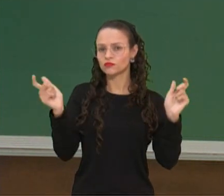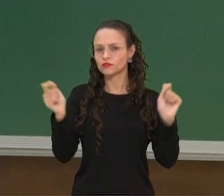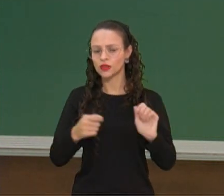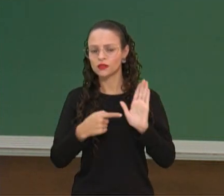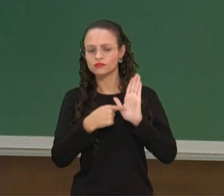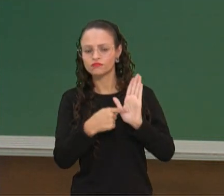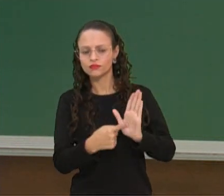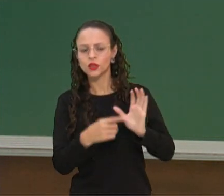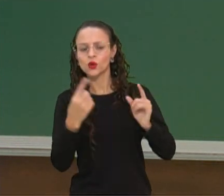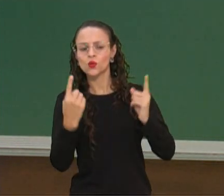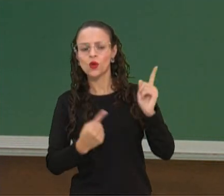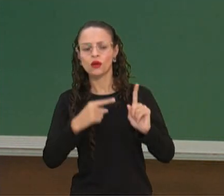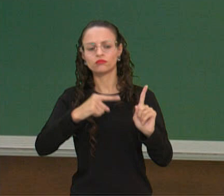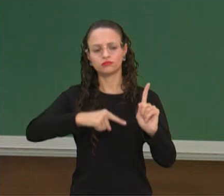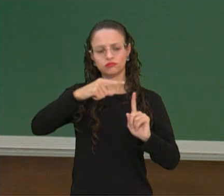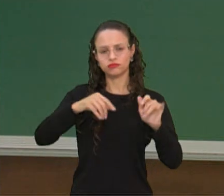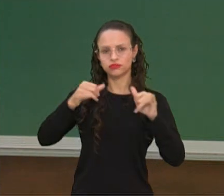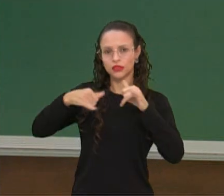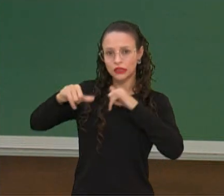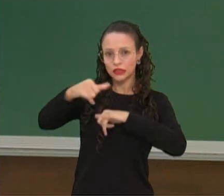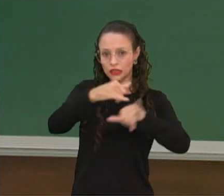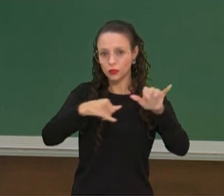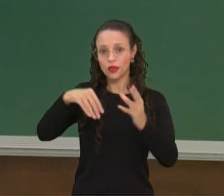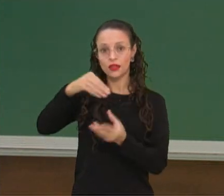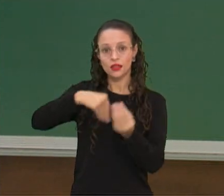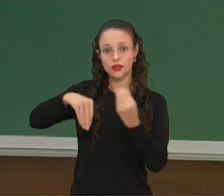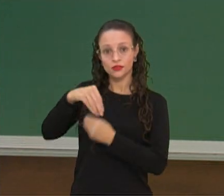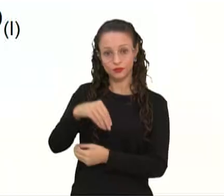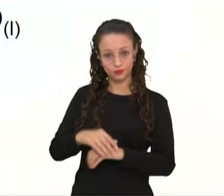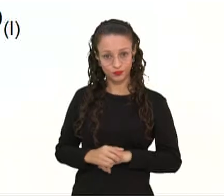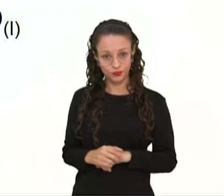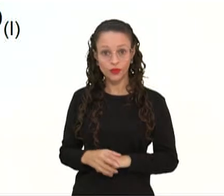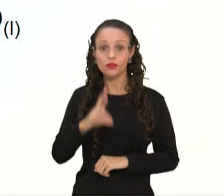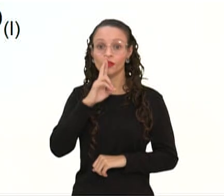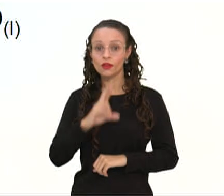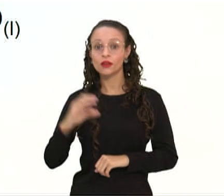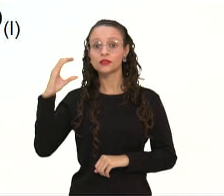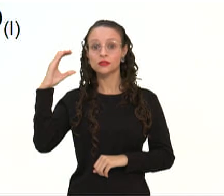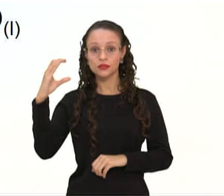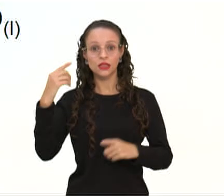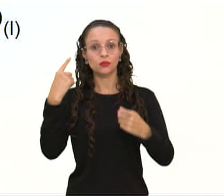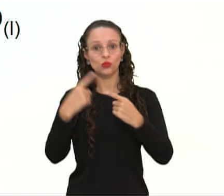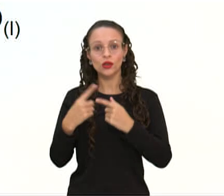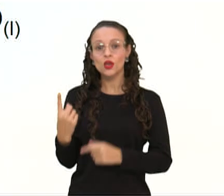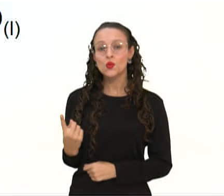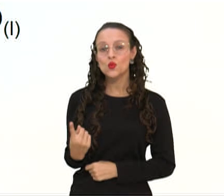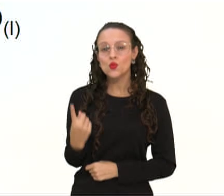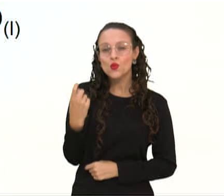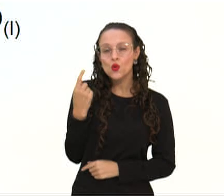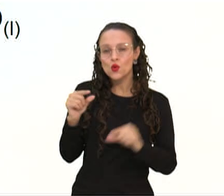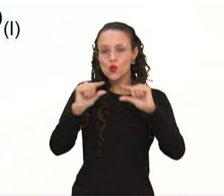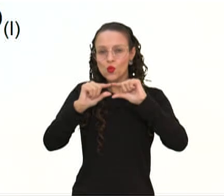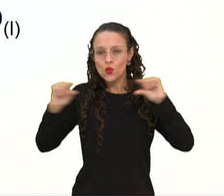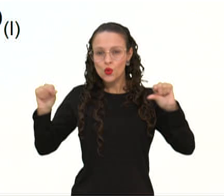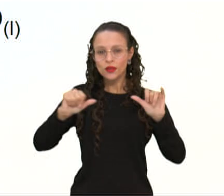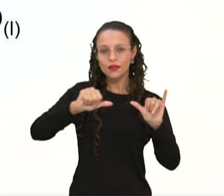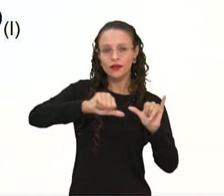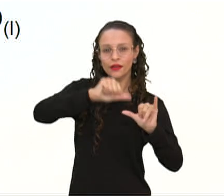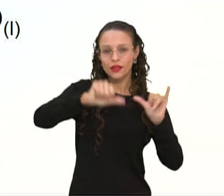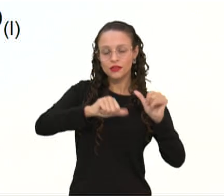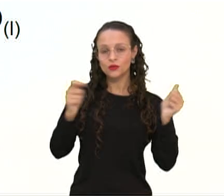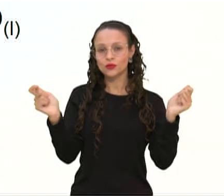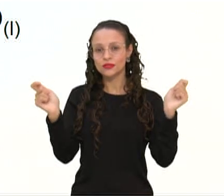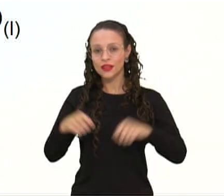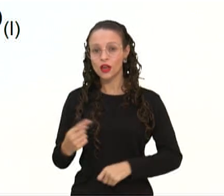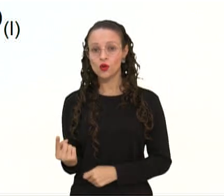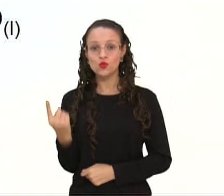de neutralização? Então a resposta vai ser a letra C, porque ela é a única que eu consigo fazer 1